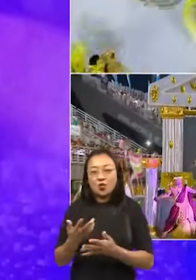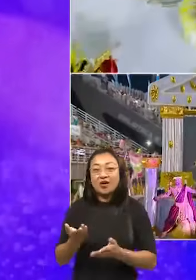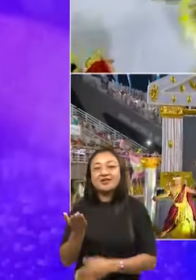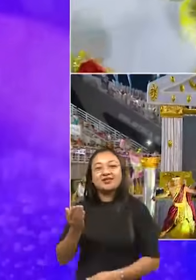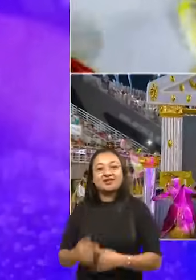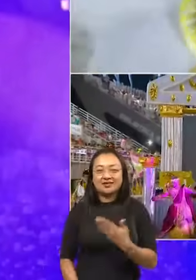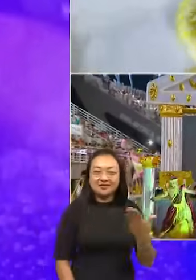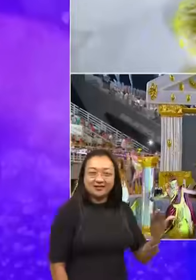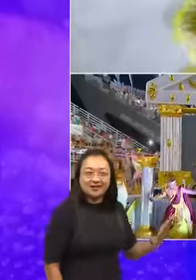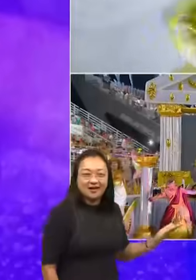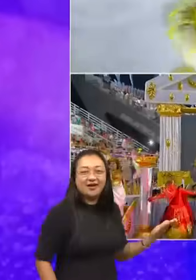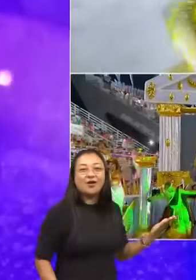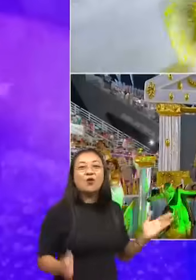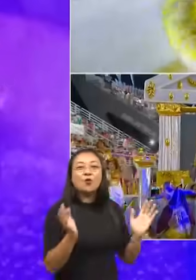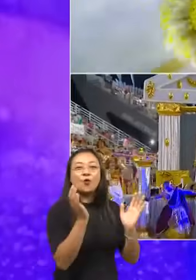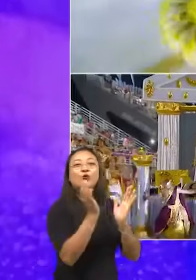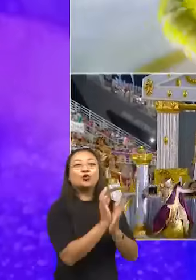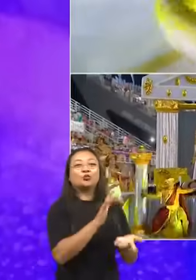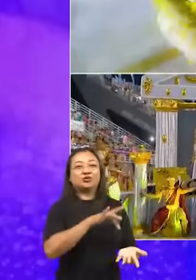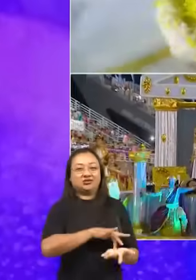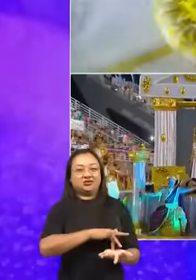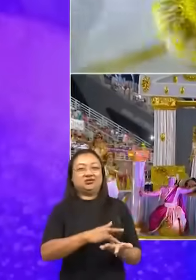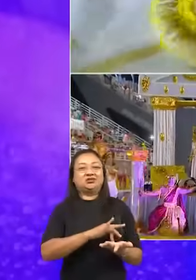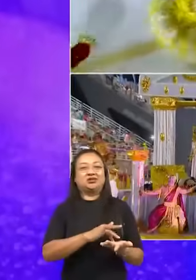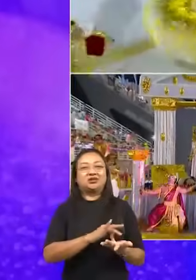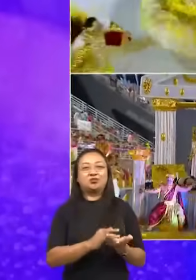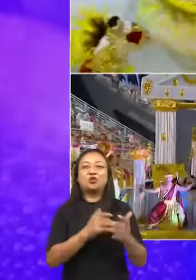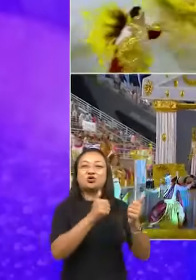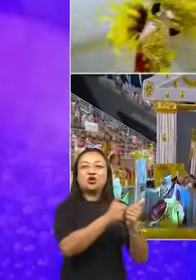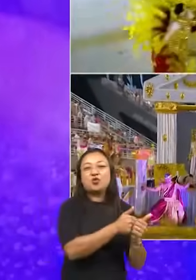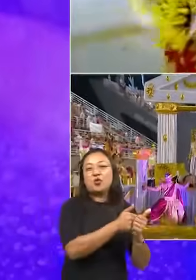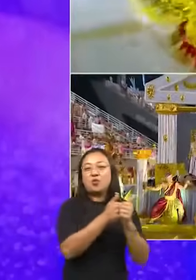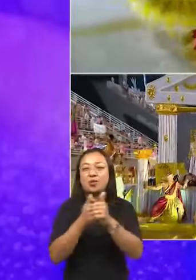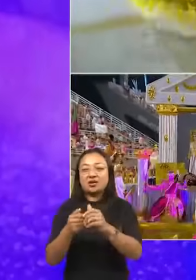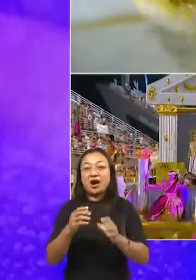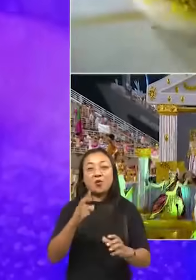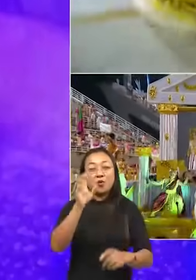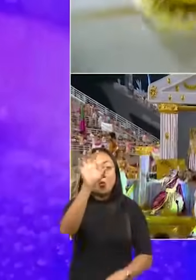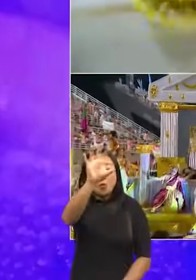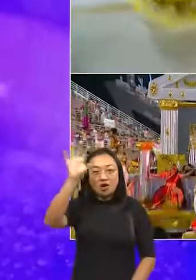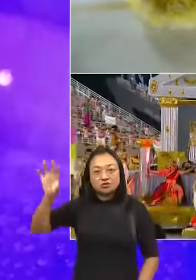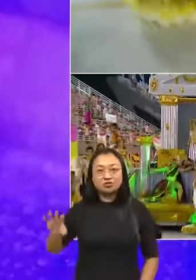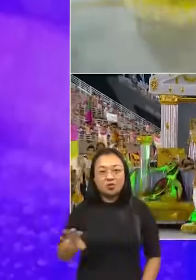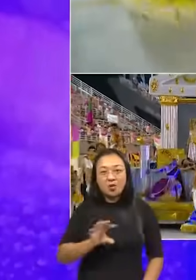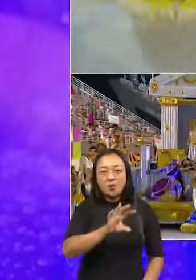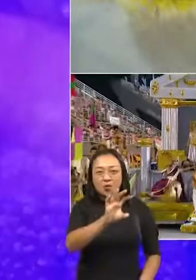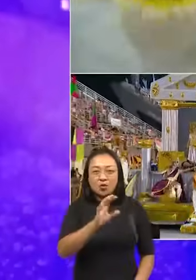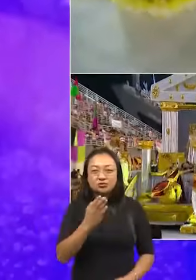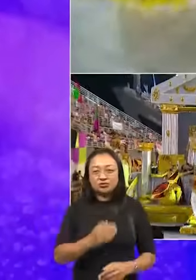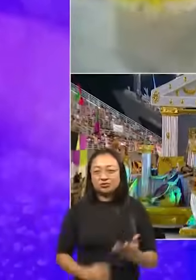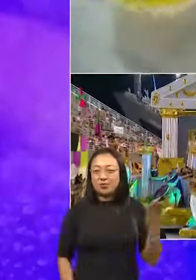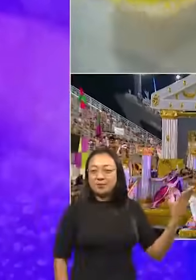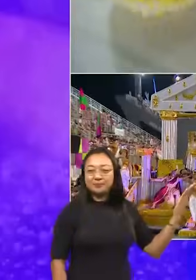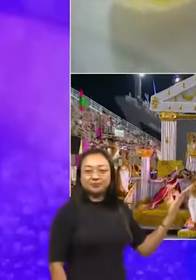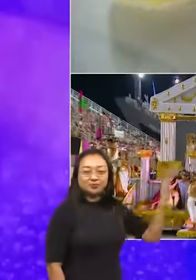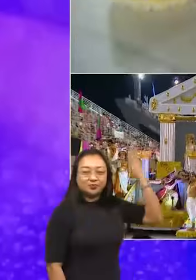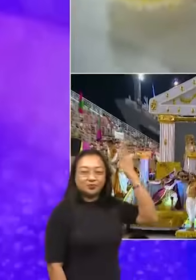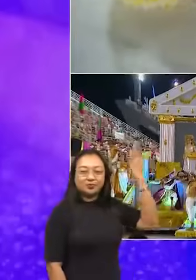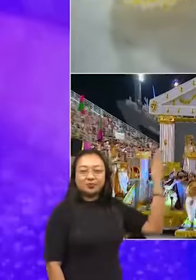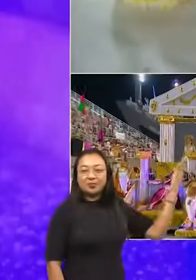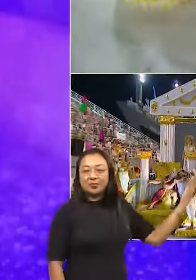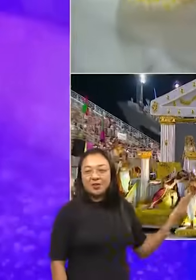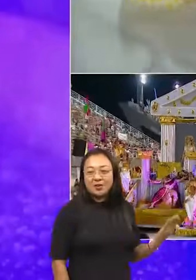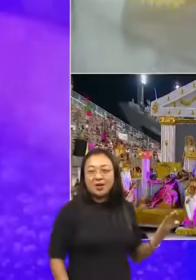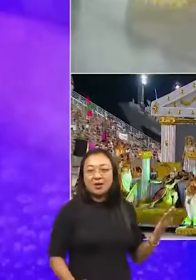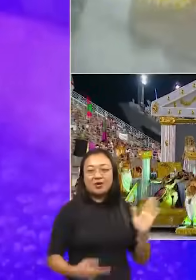de Ciganos, e você pode acompanhar em quatro pontos diferentes pela tela da TV A Crítica. Olha o destaque para